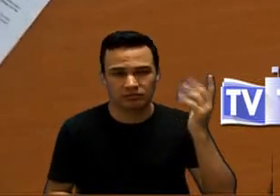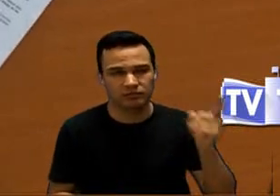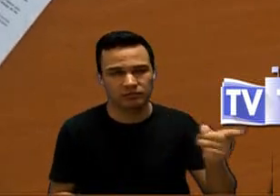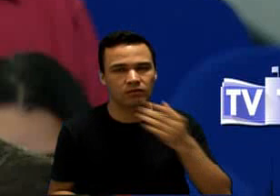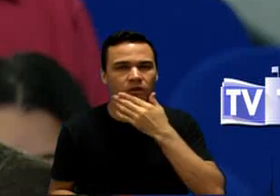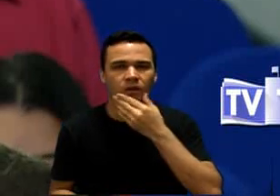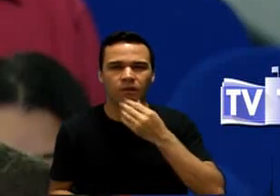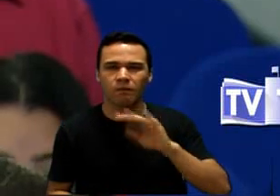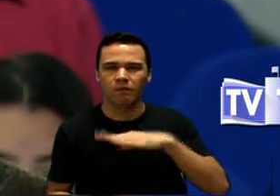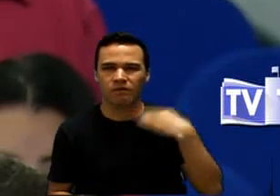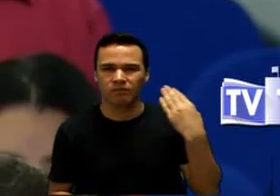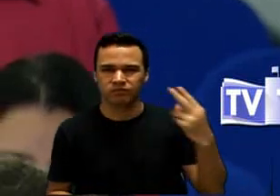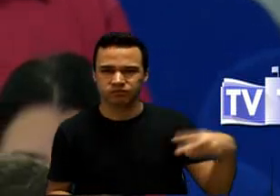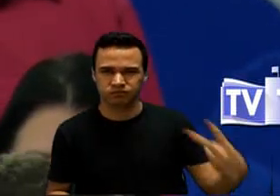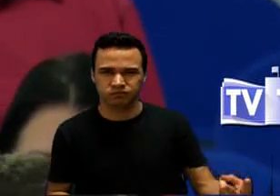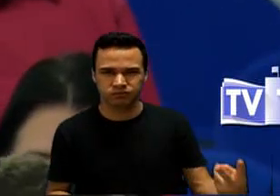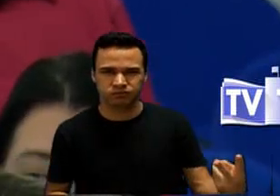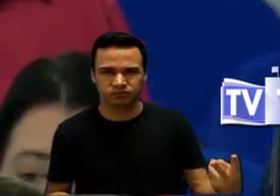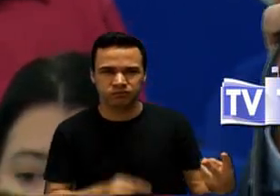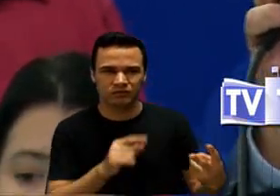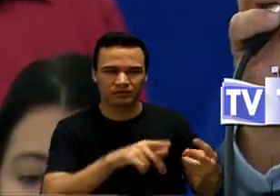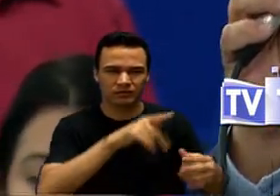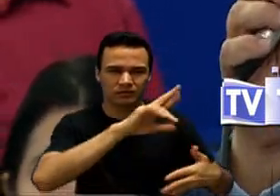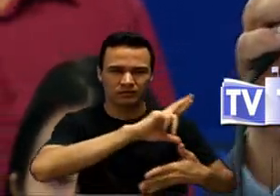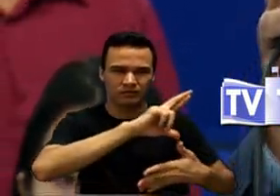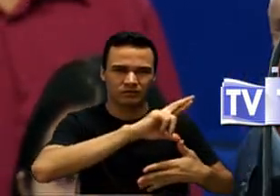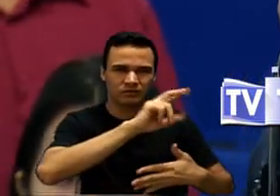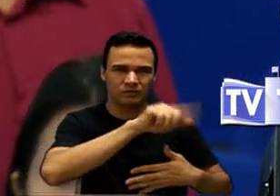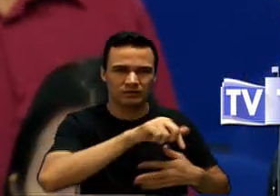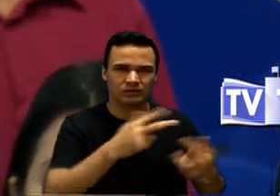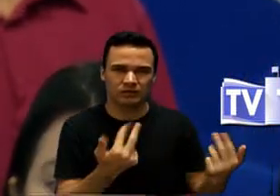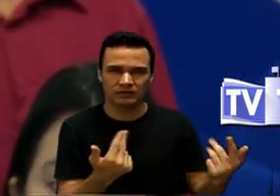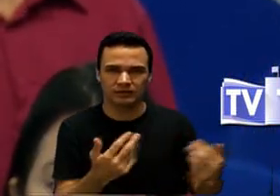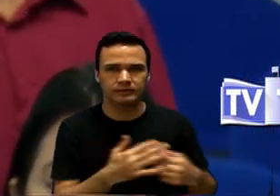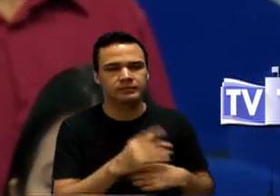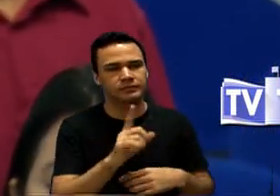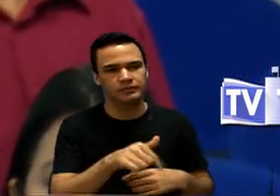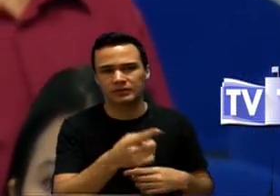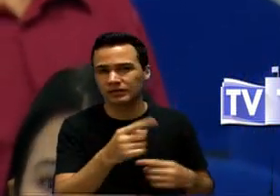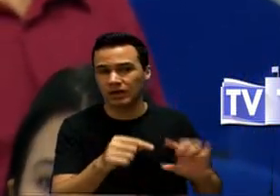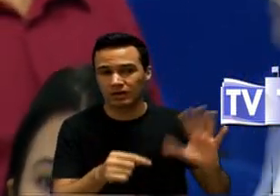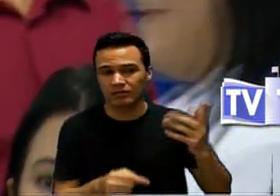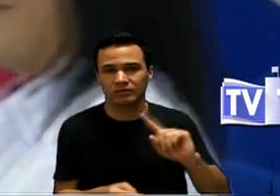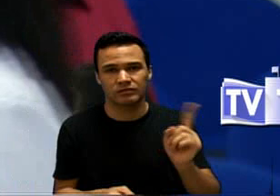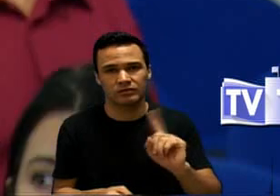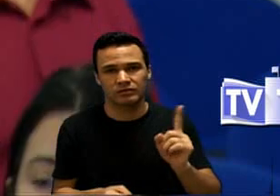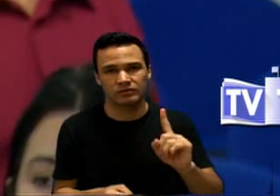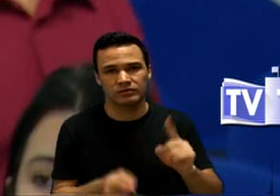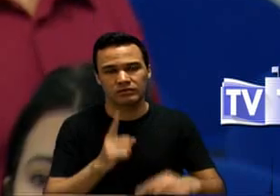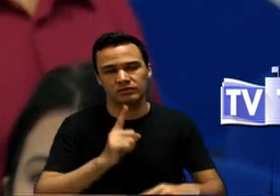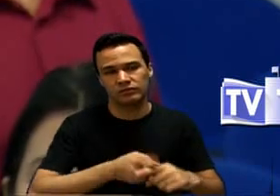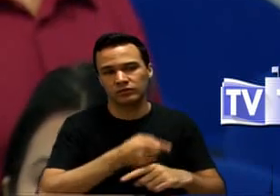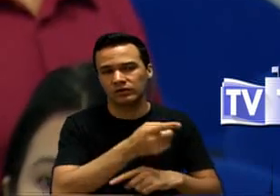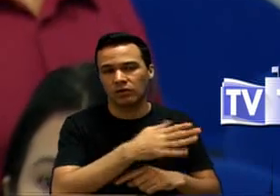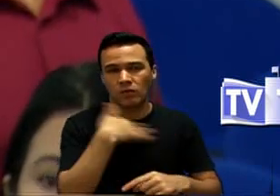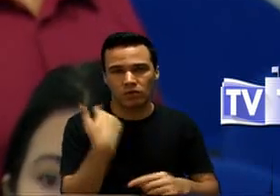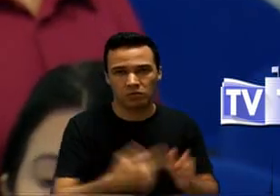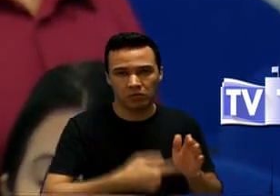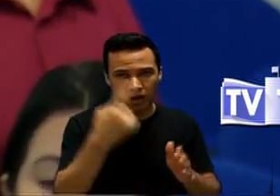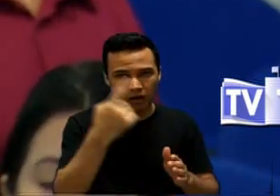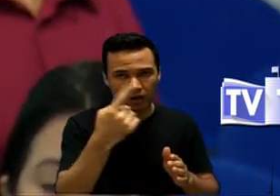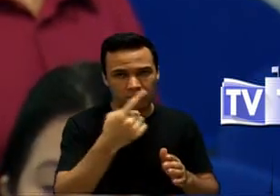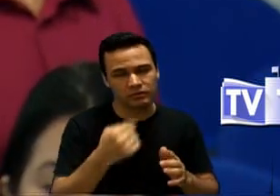acontecimento e a morte desse haitiano e nosso co-irmão aí, realmente não é uma tragédia anunciada, porque não é a primeira pessoa que